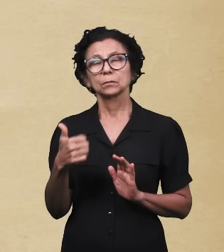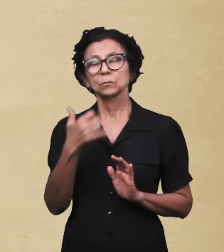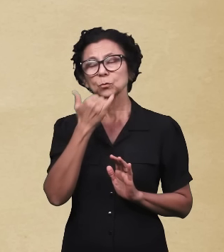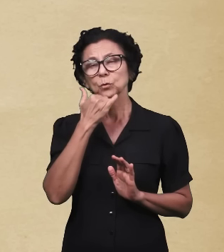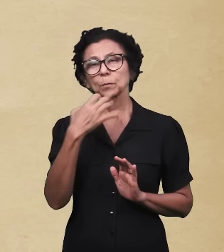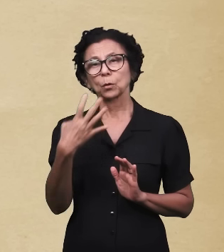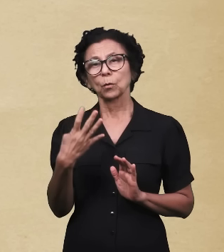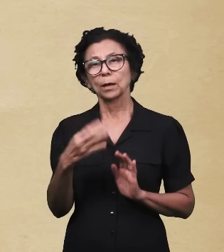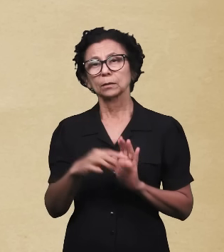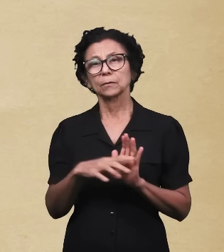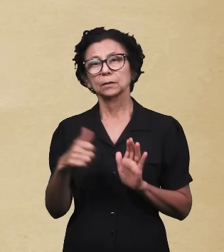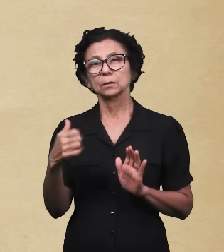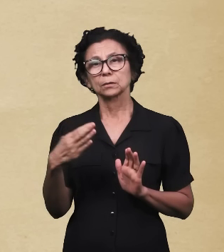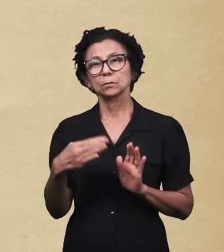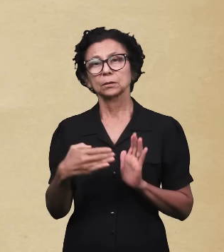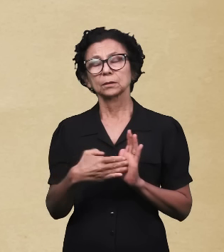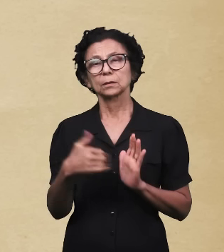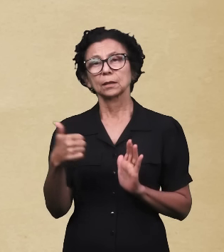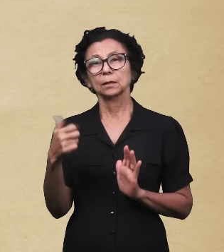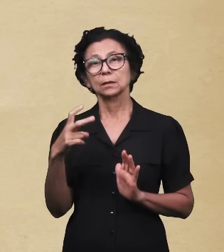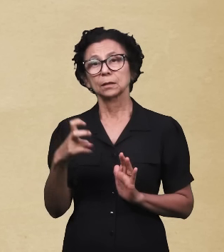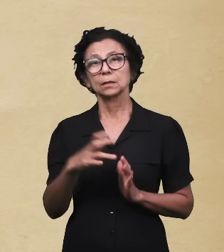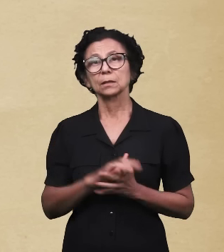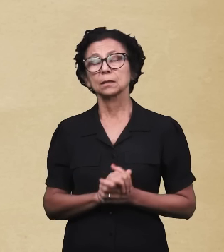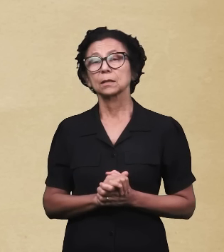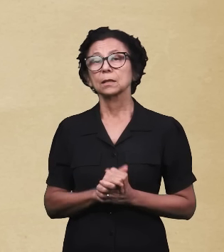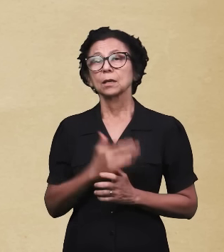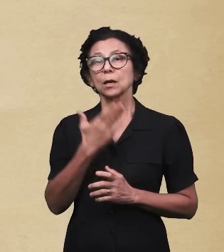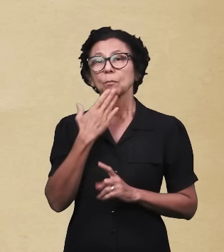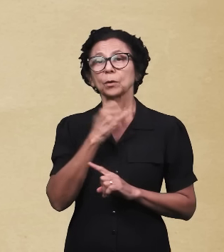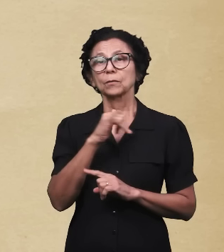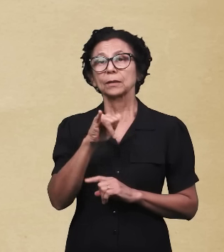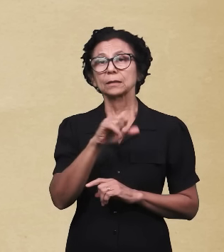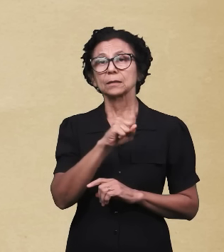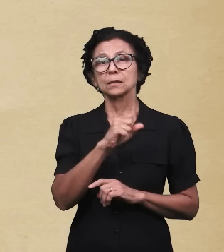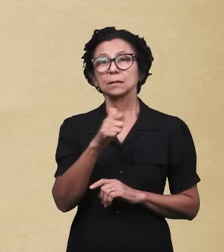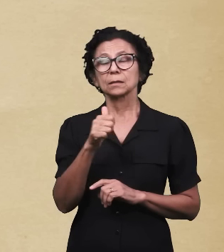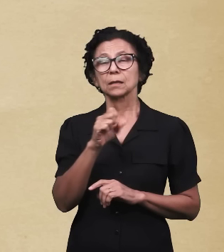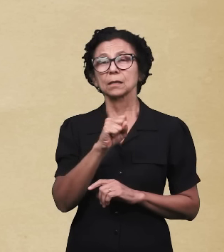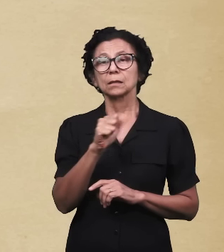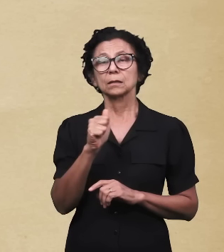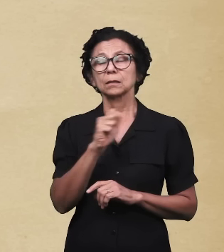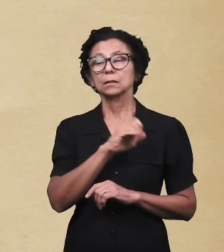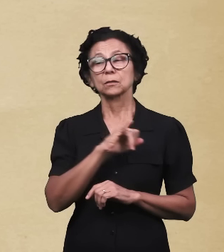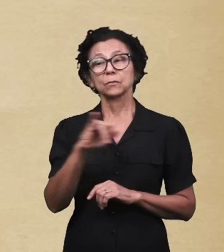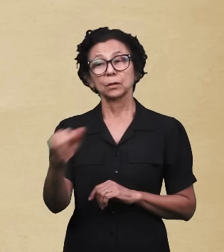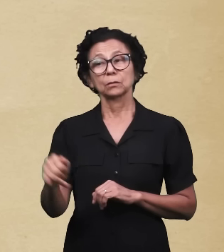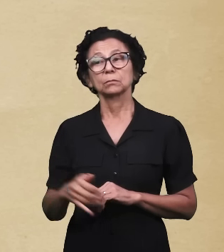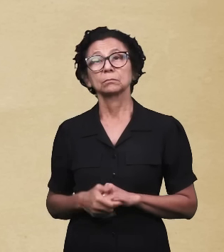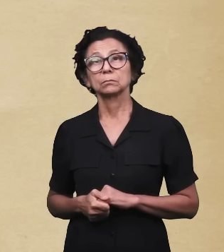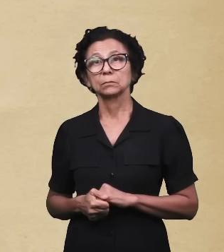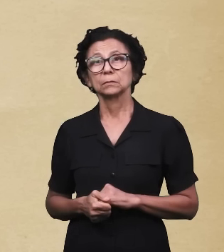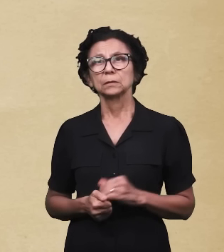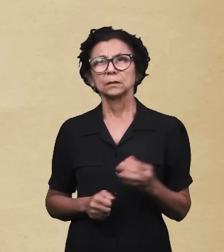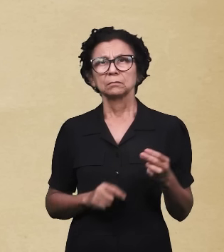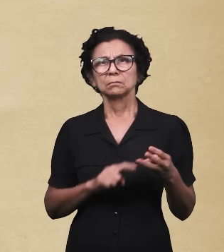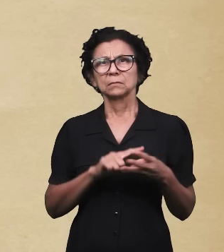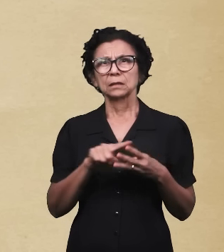pelo profeta Isaías, que diz: a terra de Zebulon, Zabulon, e a terra de Naftali,